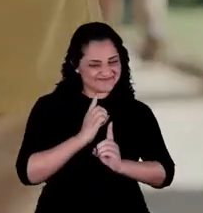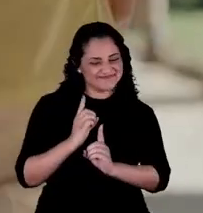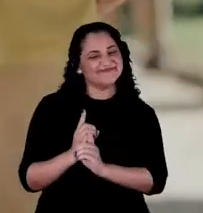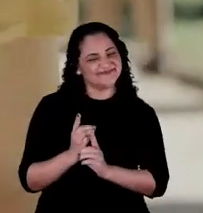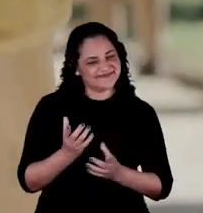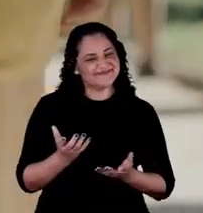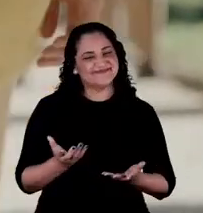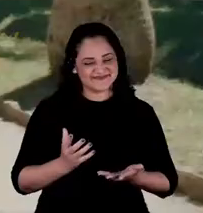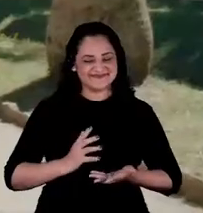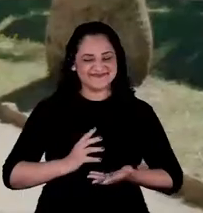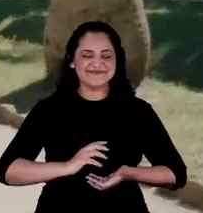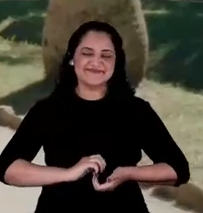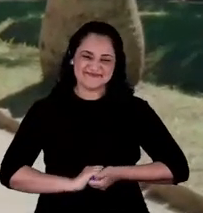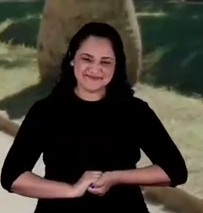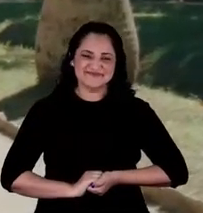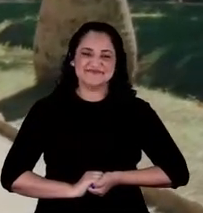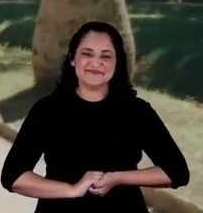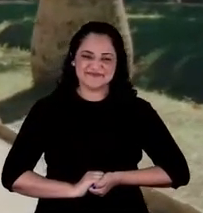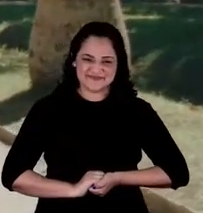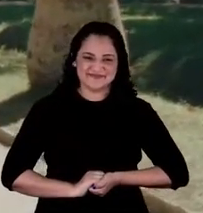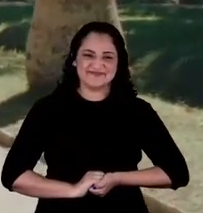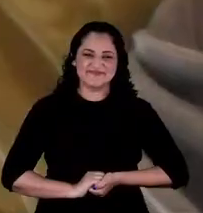e gera encontros